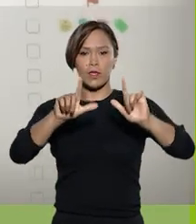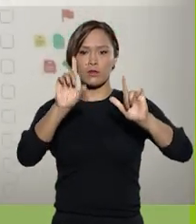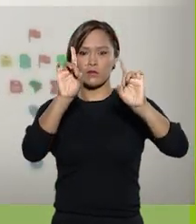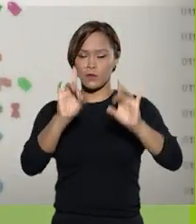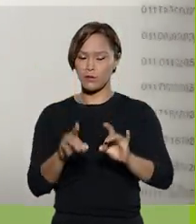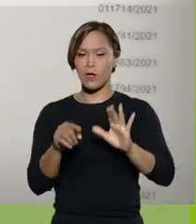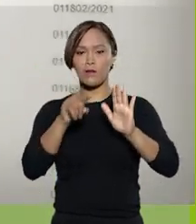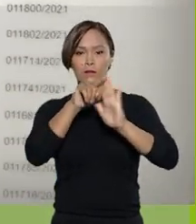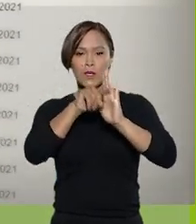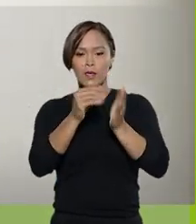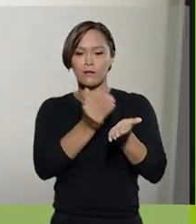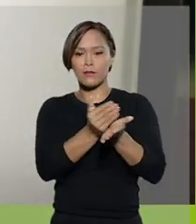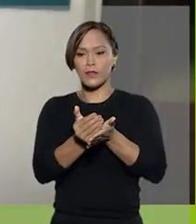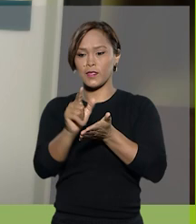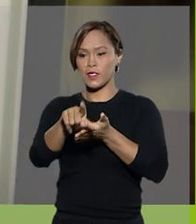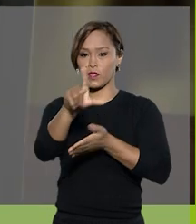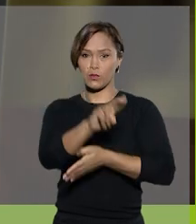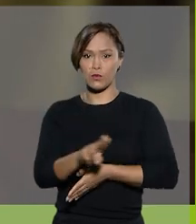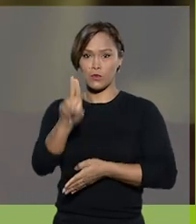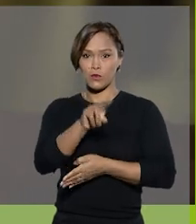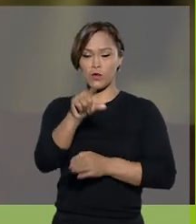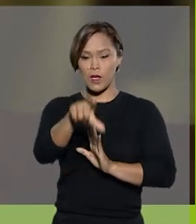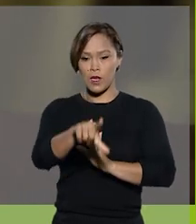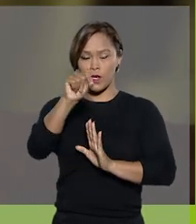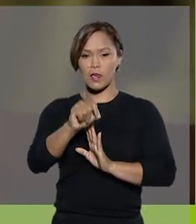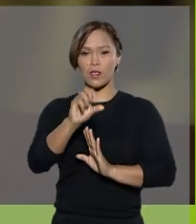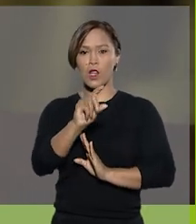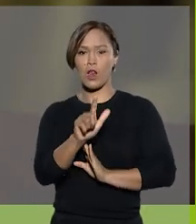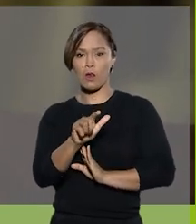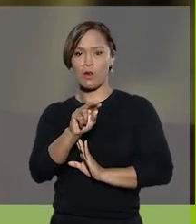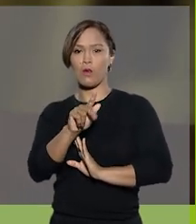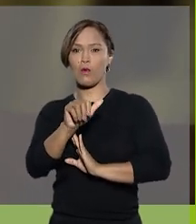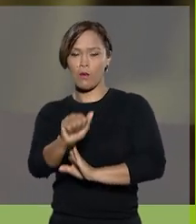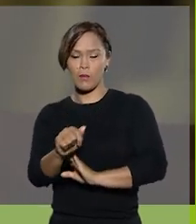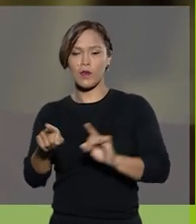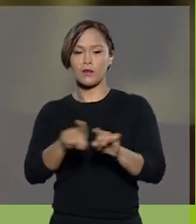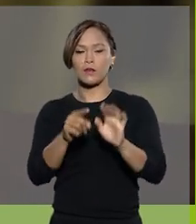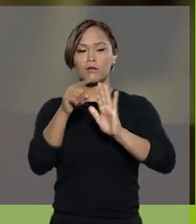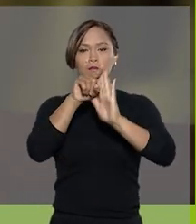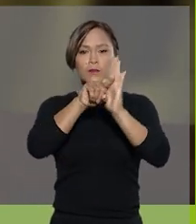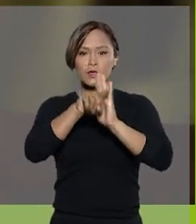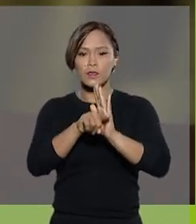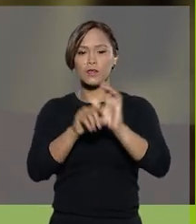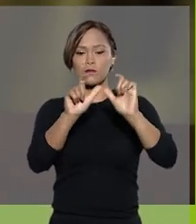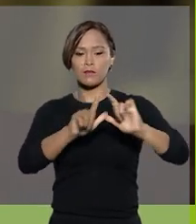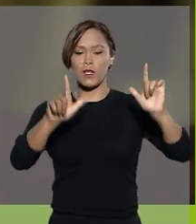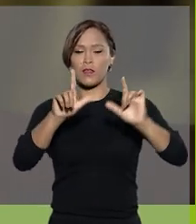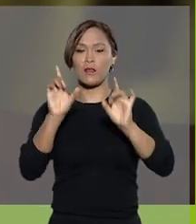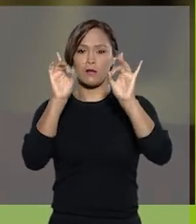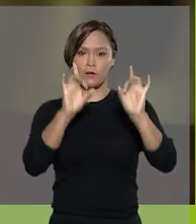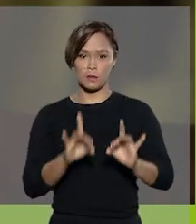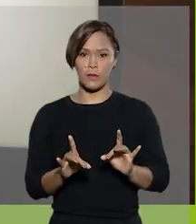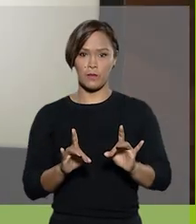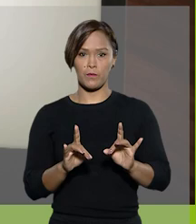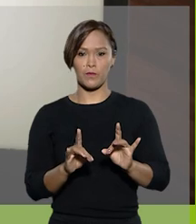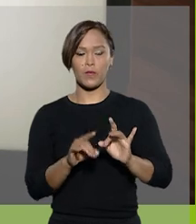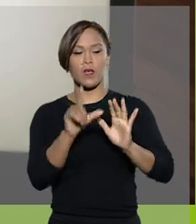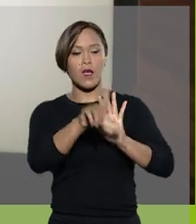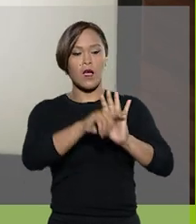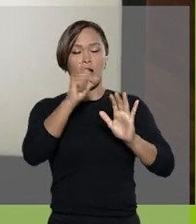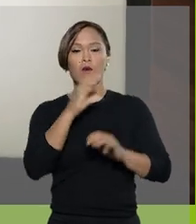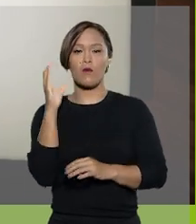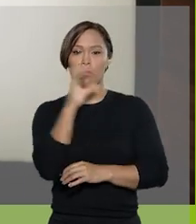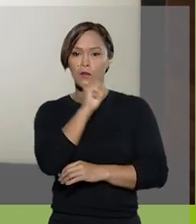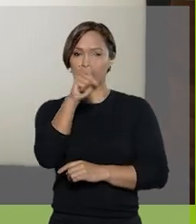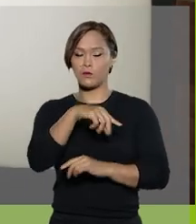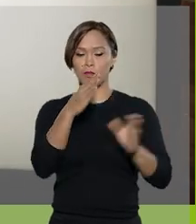a ferramenta é iniciada assim que o usuário clica sobre a lupa na caixa de pesquisa da tela principal.